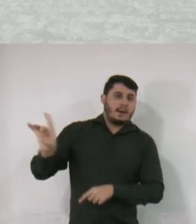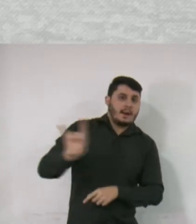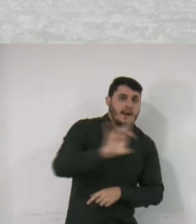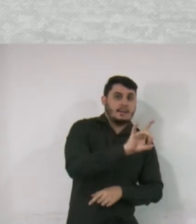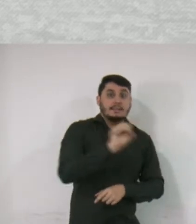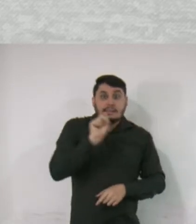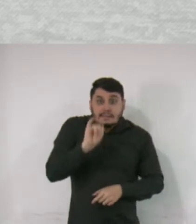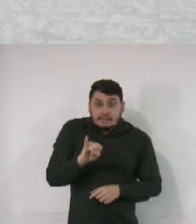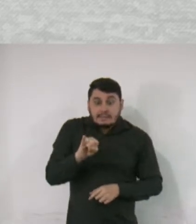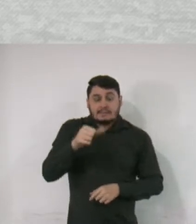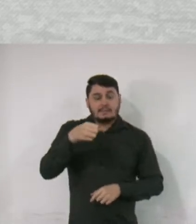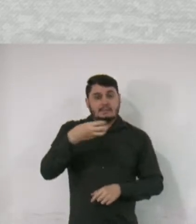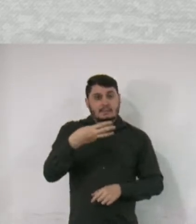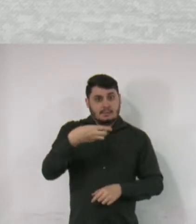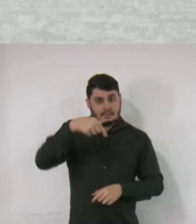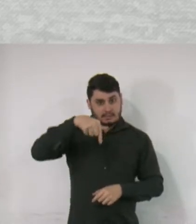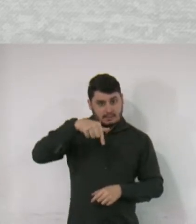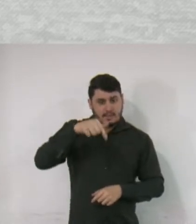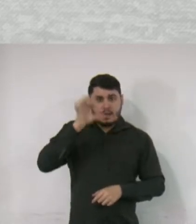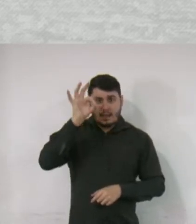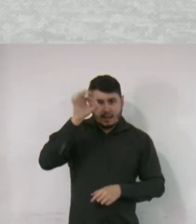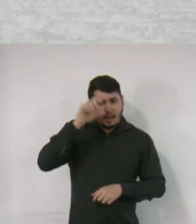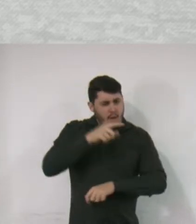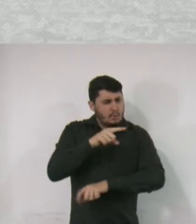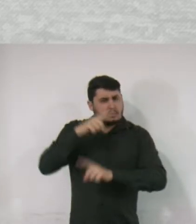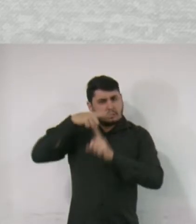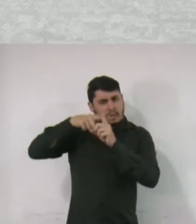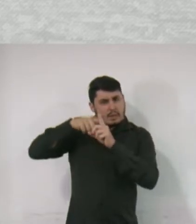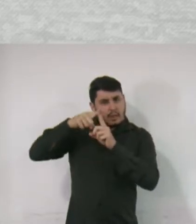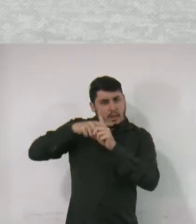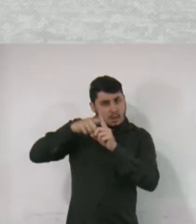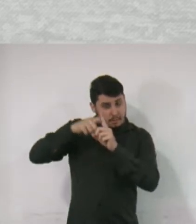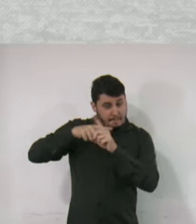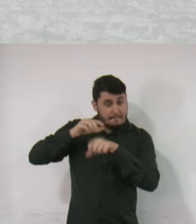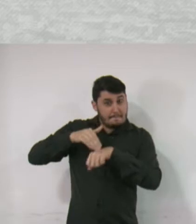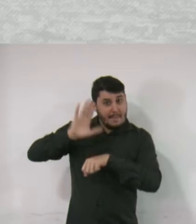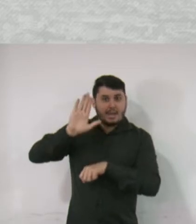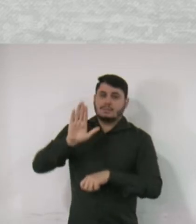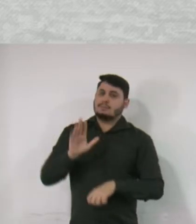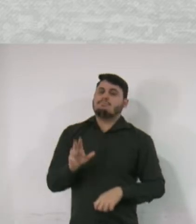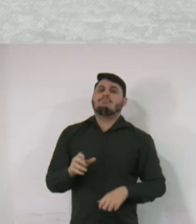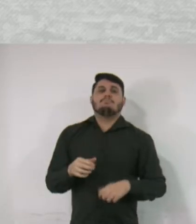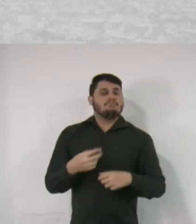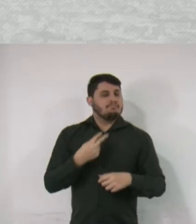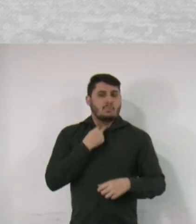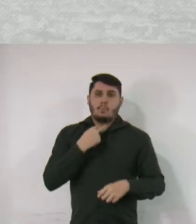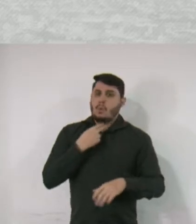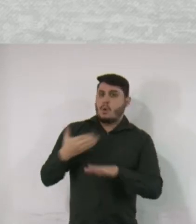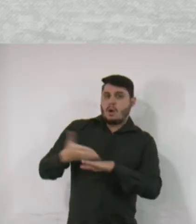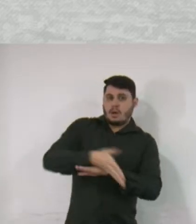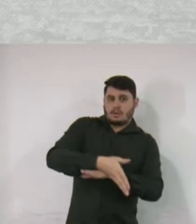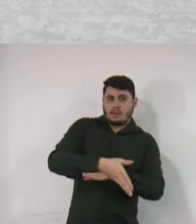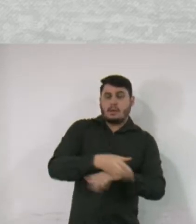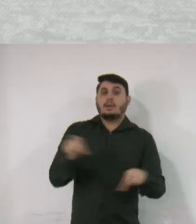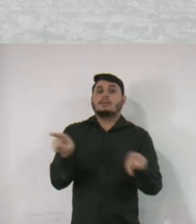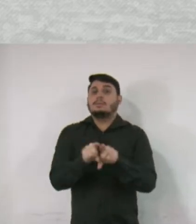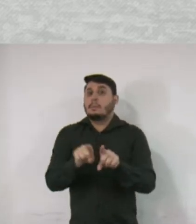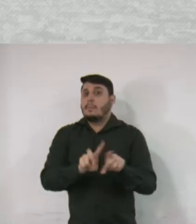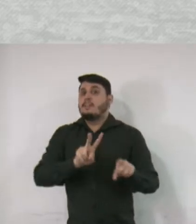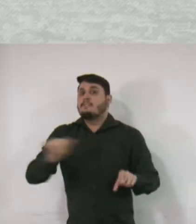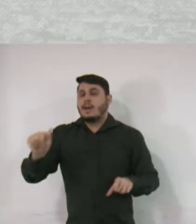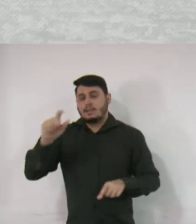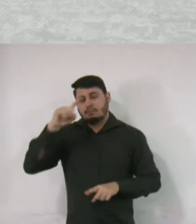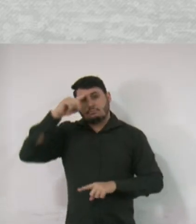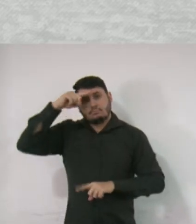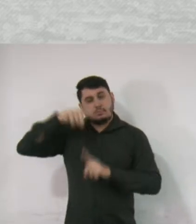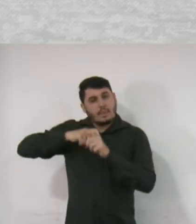Celsius, e em viagem com mais de 4 horas de duração, a aferição da temperatura deverá ser feita a cada 2 horas.